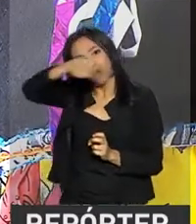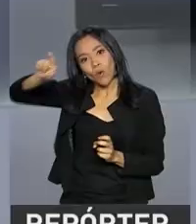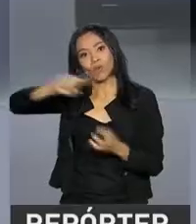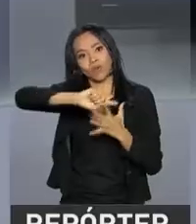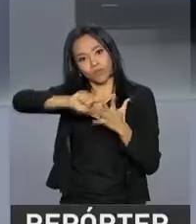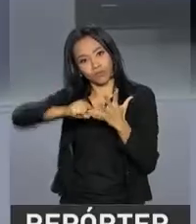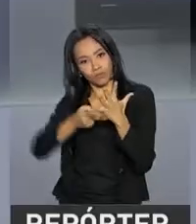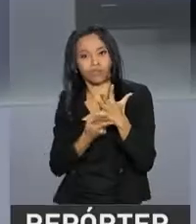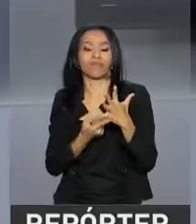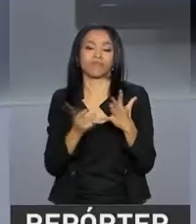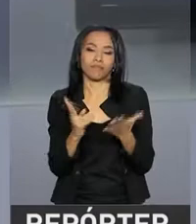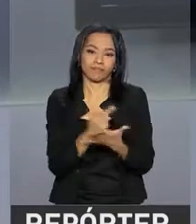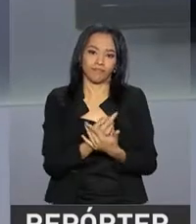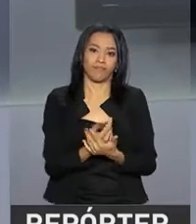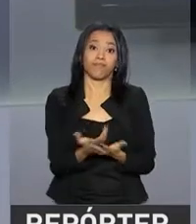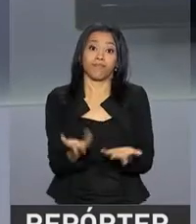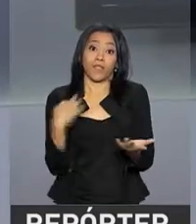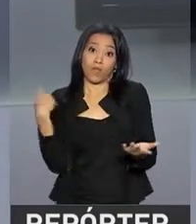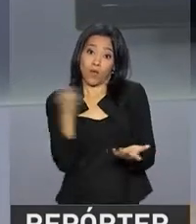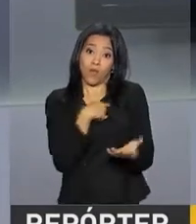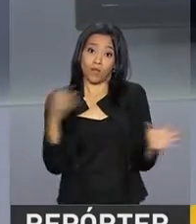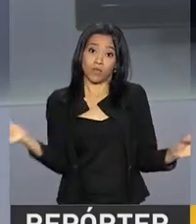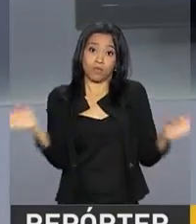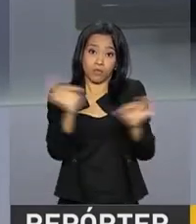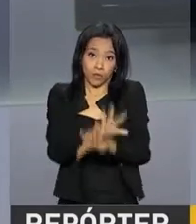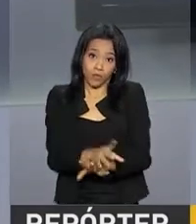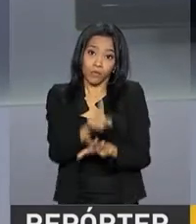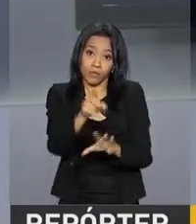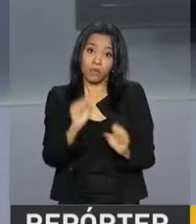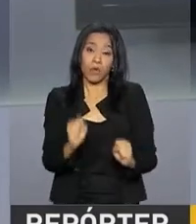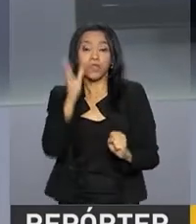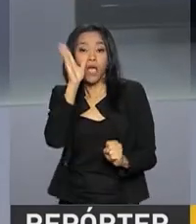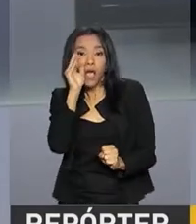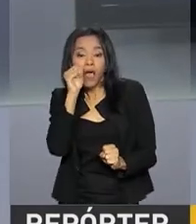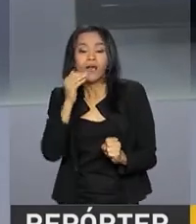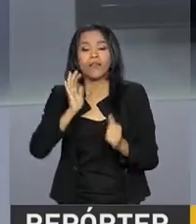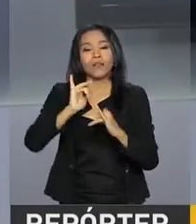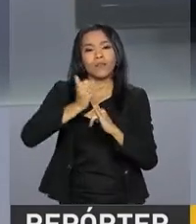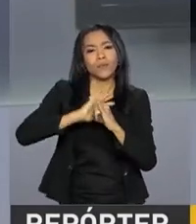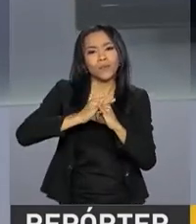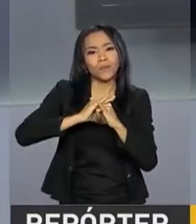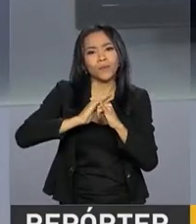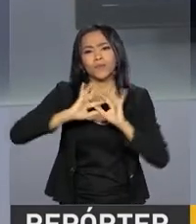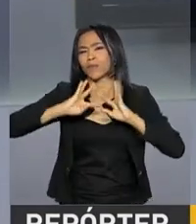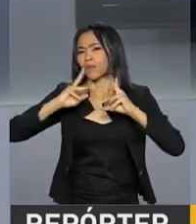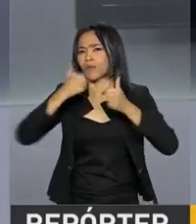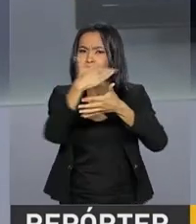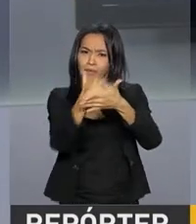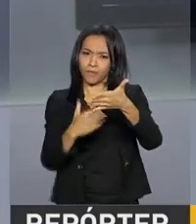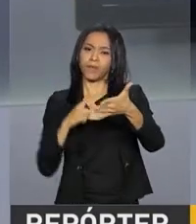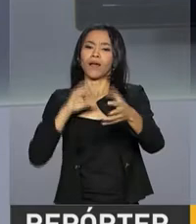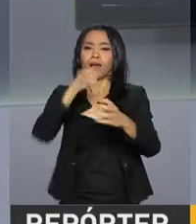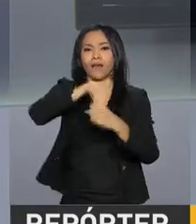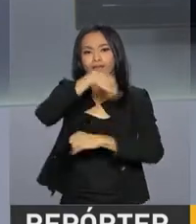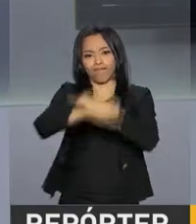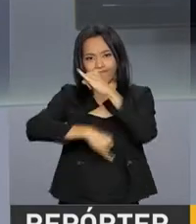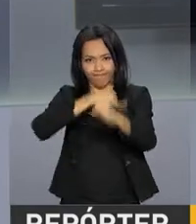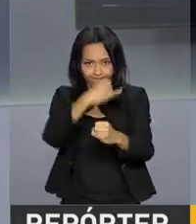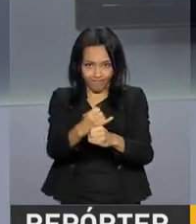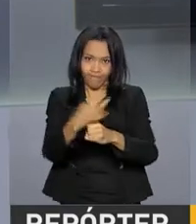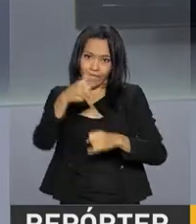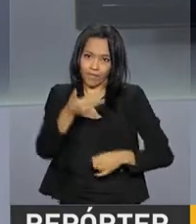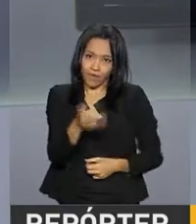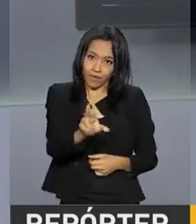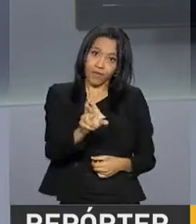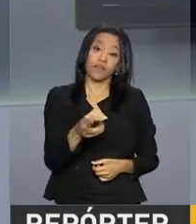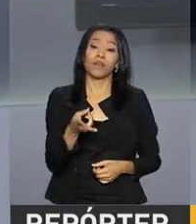Baiano. Nós ficamos por aqui. Você pode rever as reportagens no YouTube e toda a nossa programação também está na página da